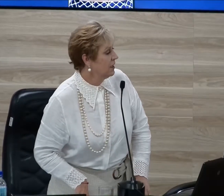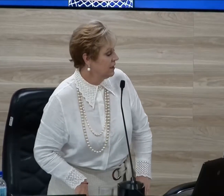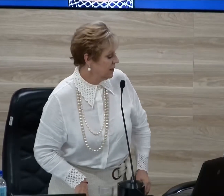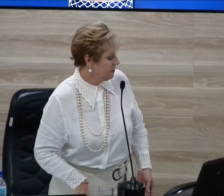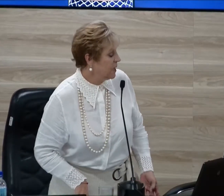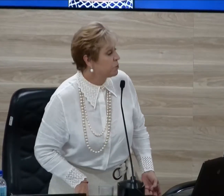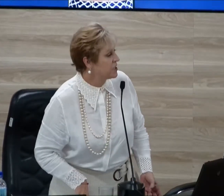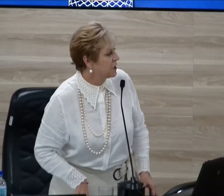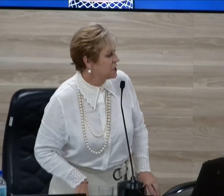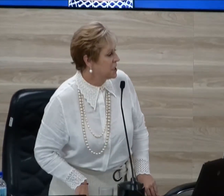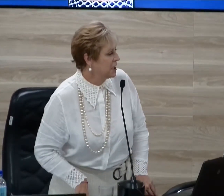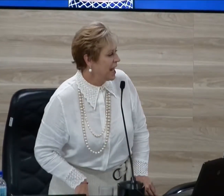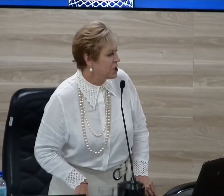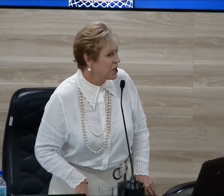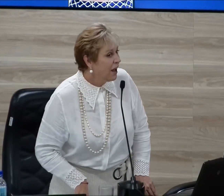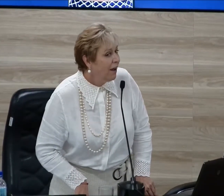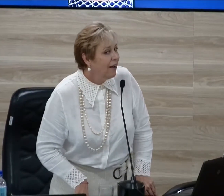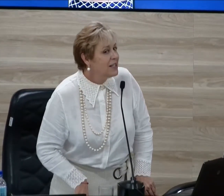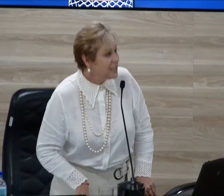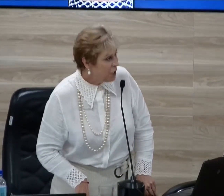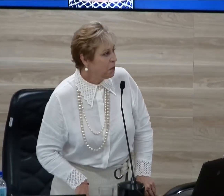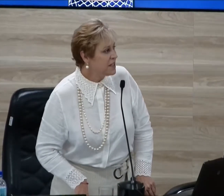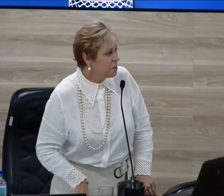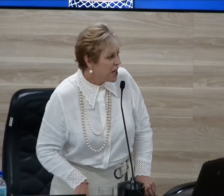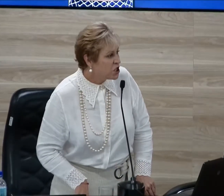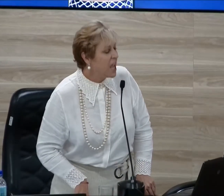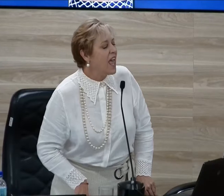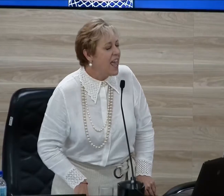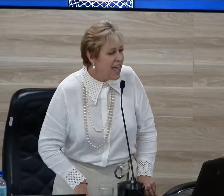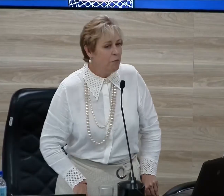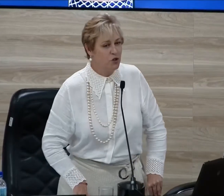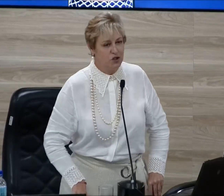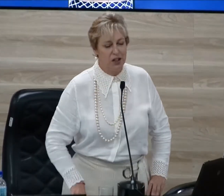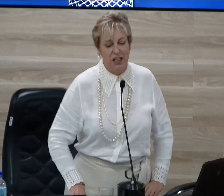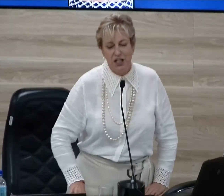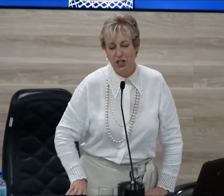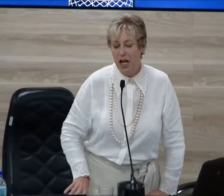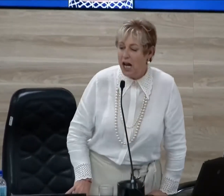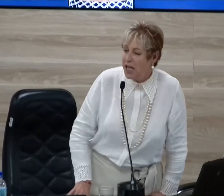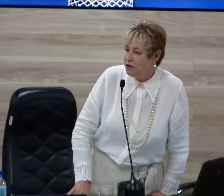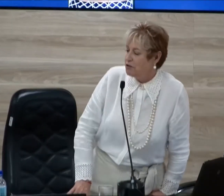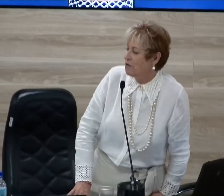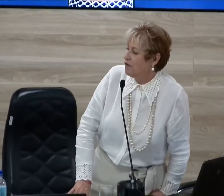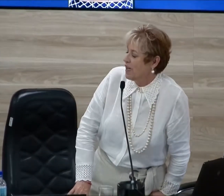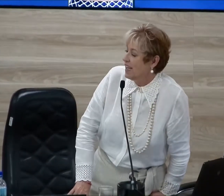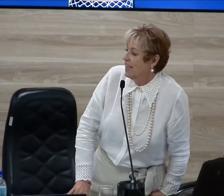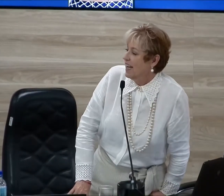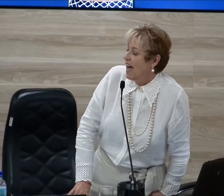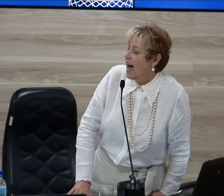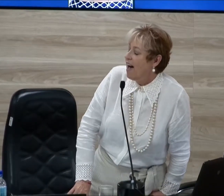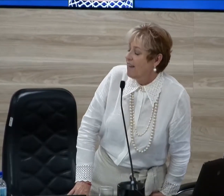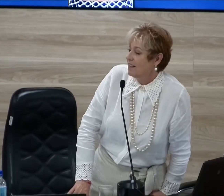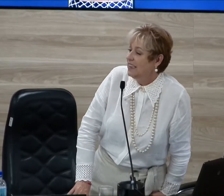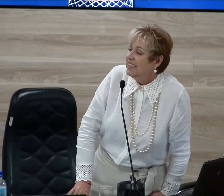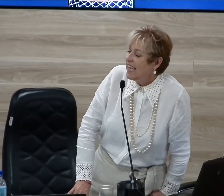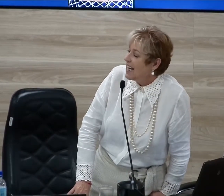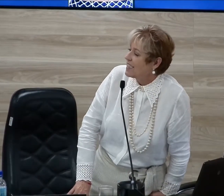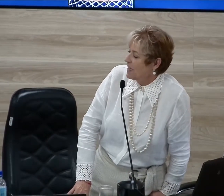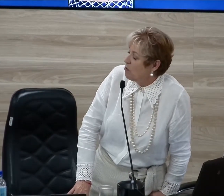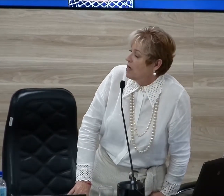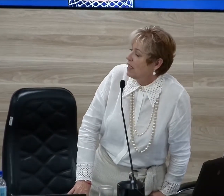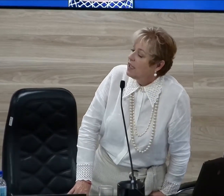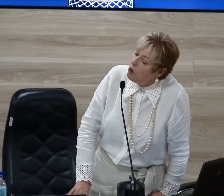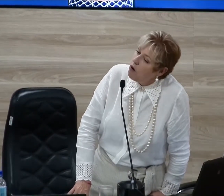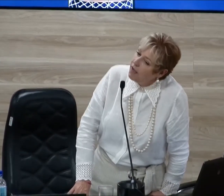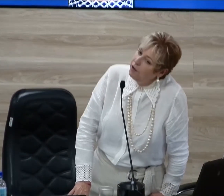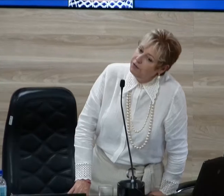nossos membros da terceira idade. Simplesmente emocionante, lindo de ver a